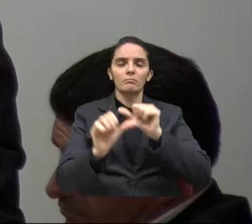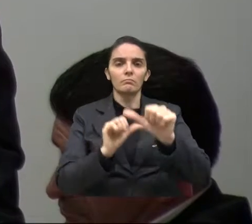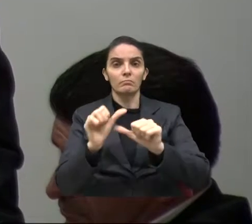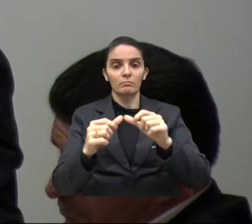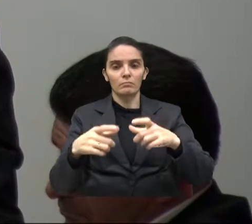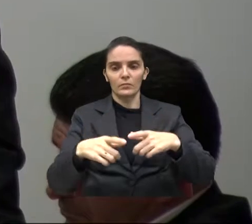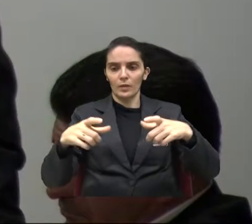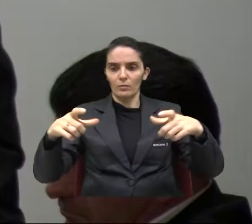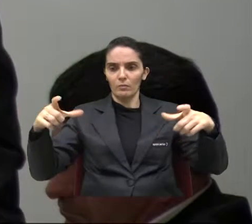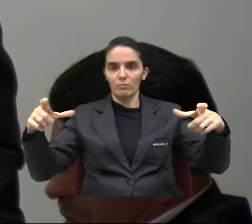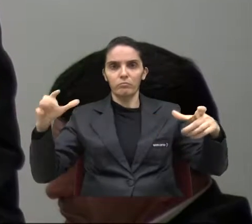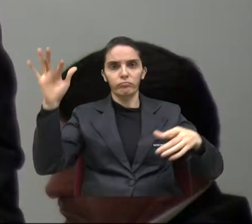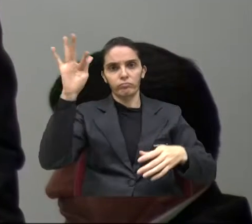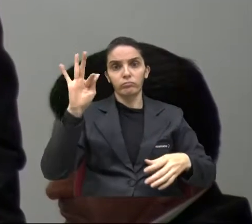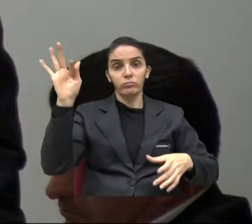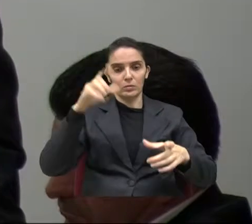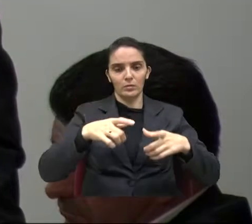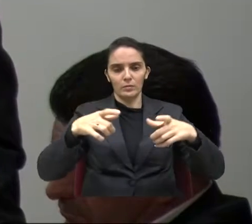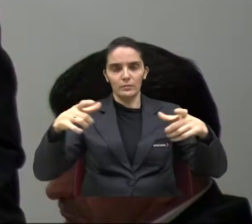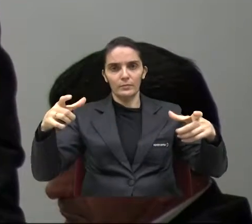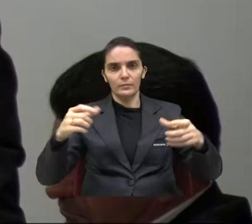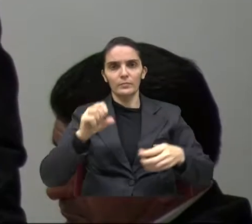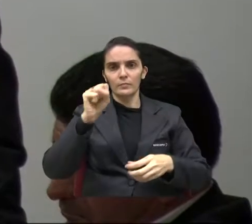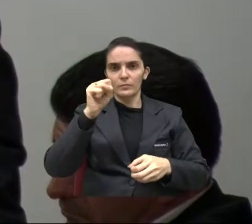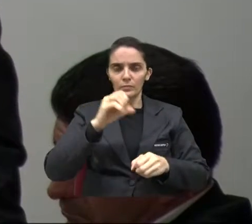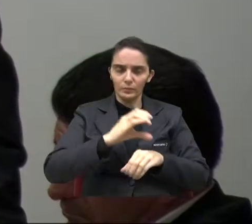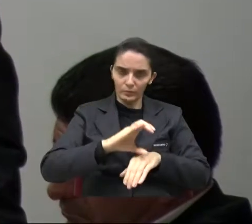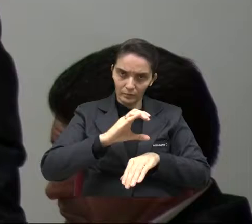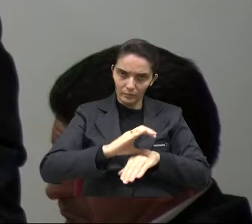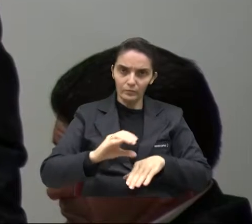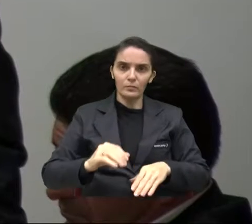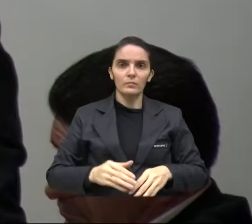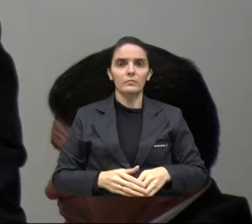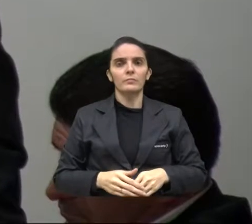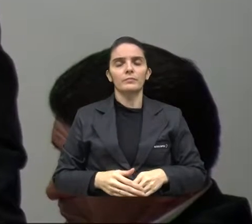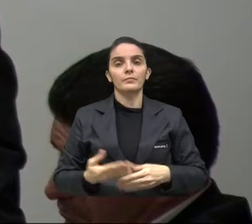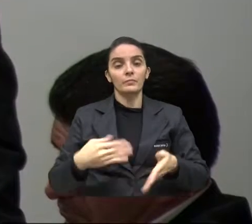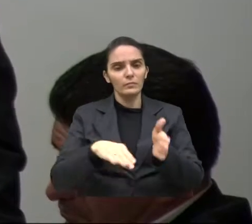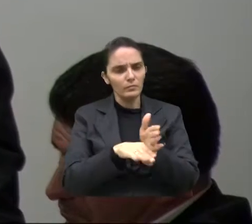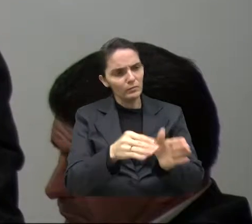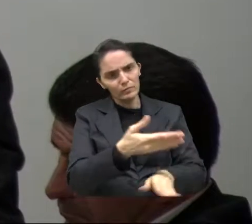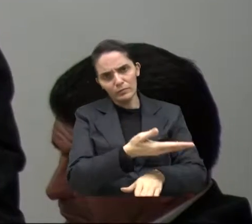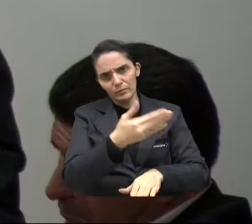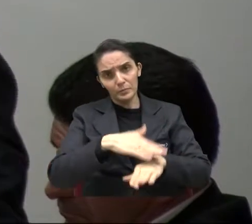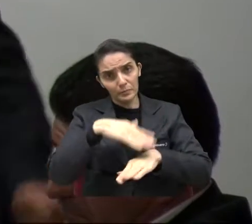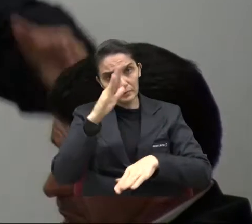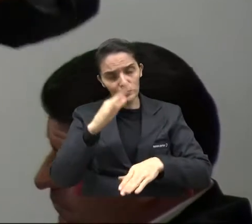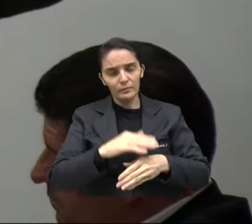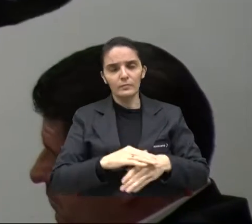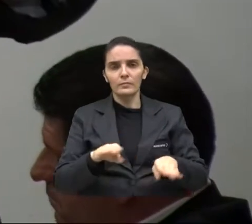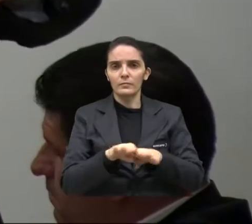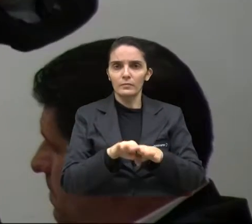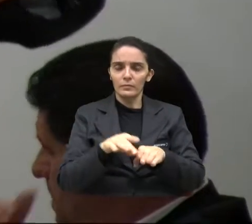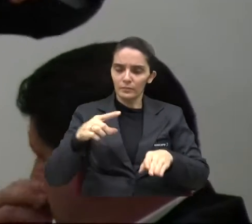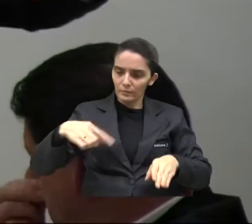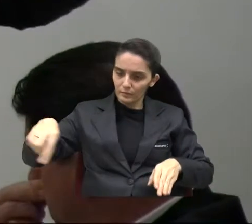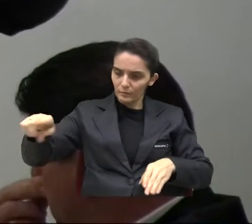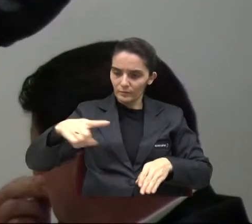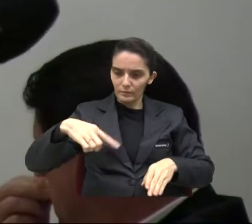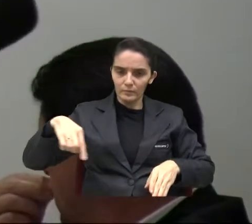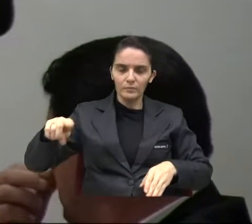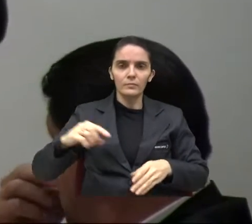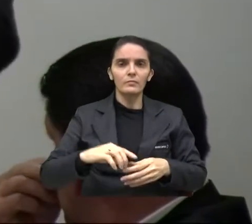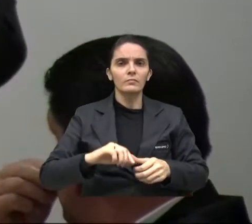campus, vieram 8 cursos, vão vir mais, e foi feito o anel viário, mudou a história ali do Morro